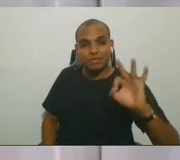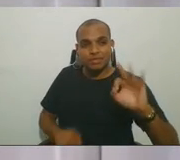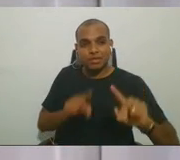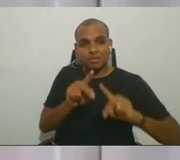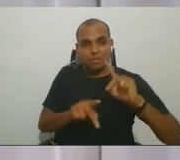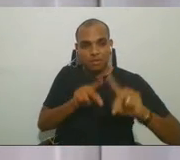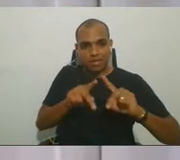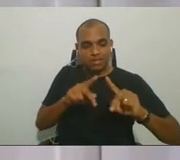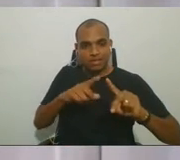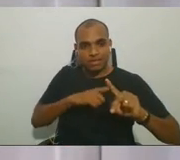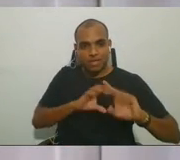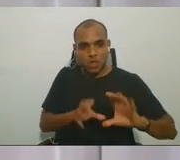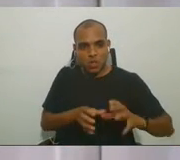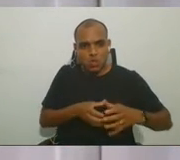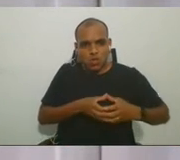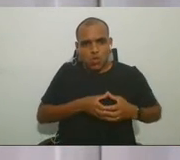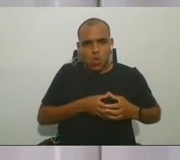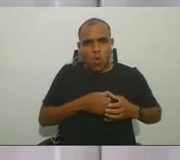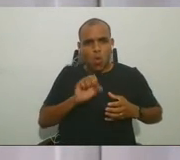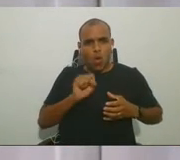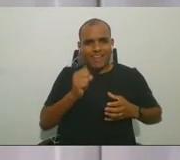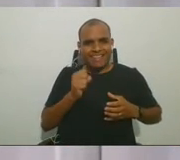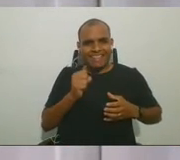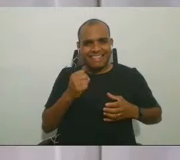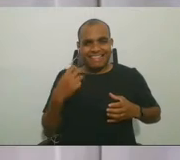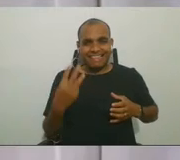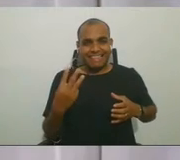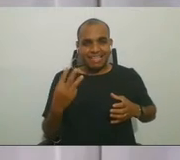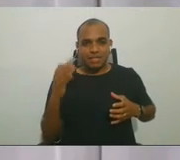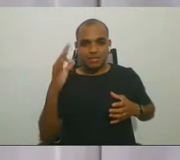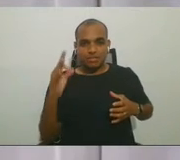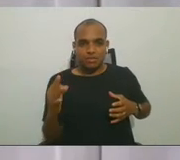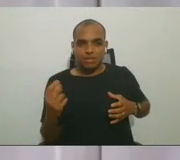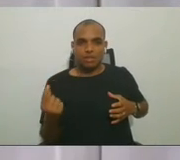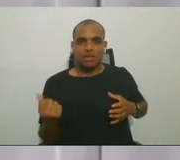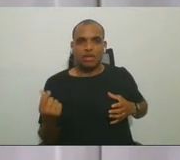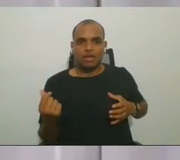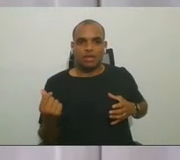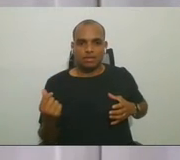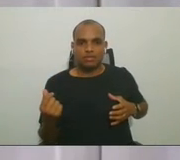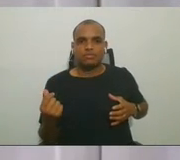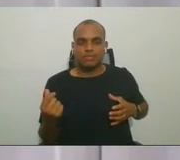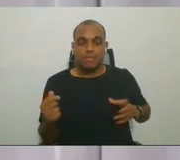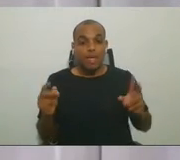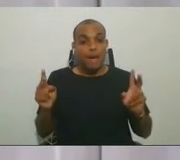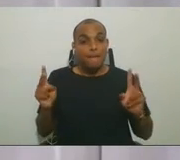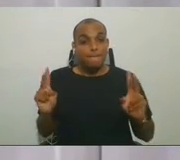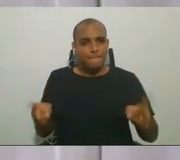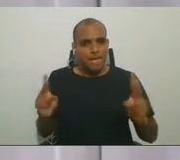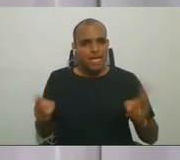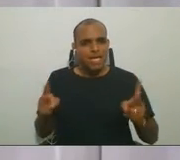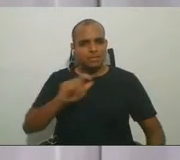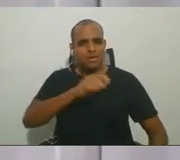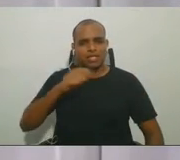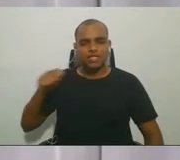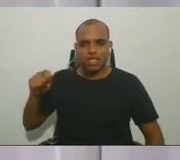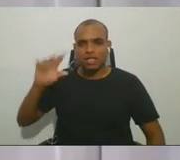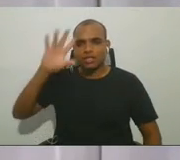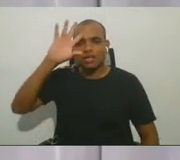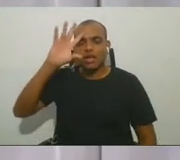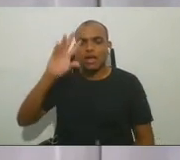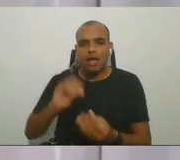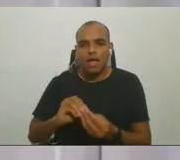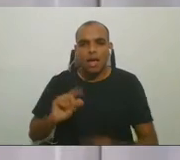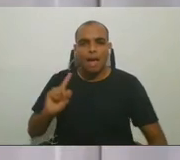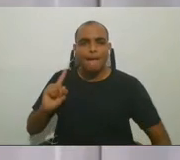concentra 83% da riqueza. E esta mesma agência conclui que